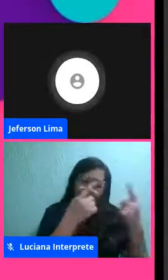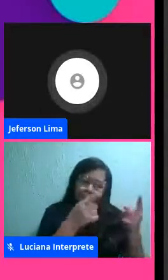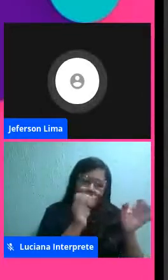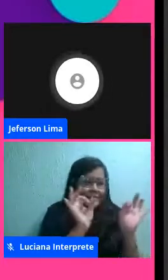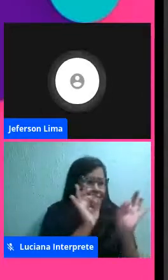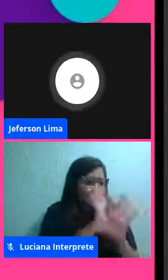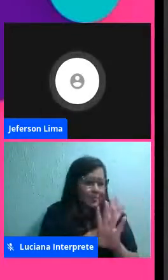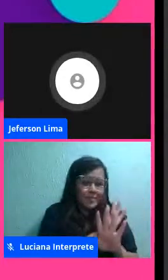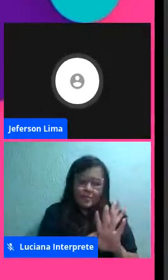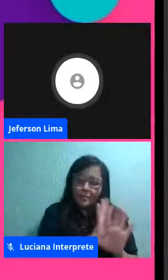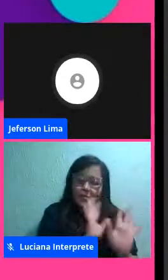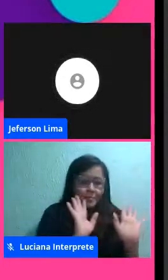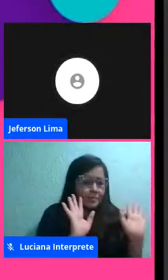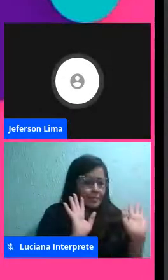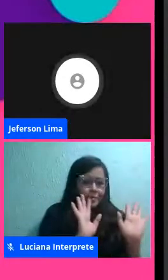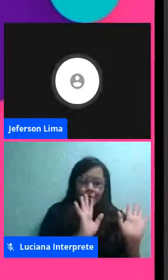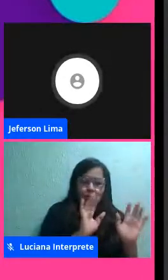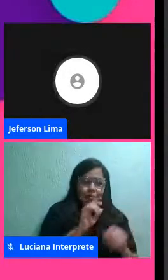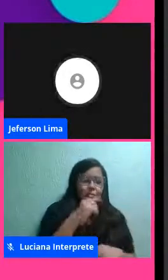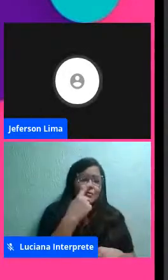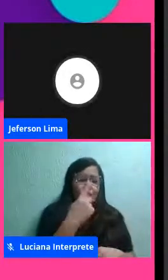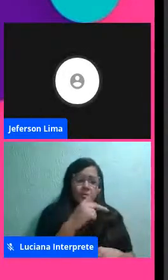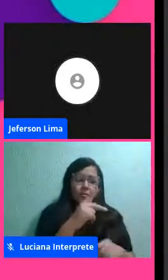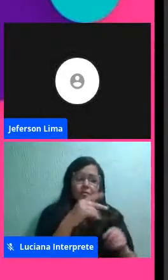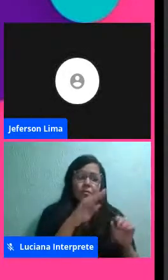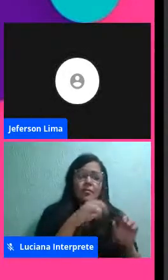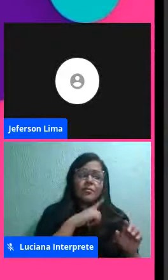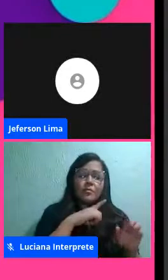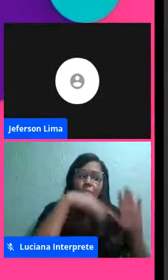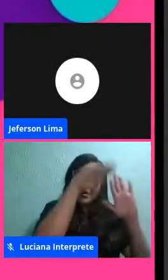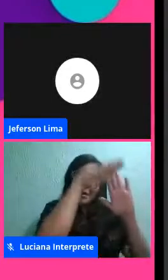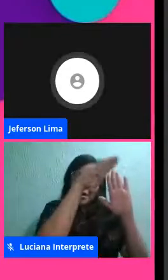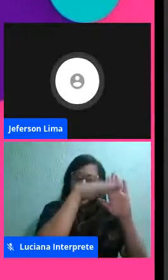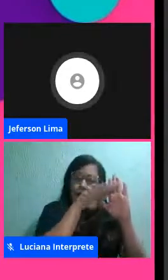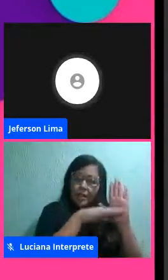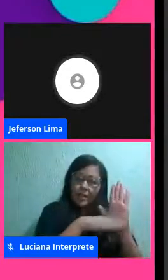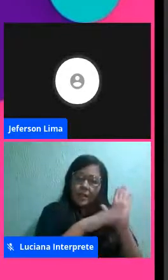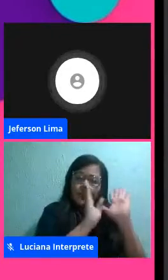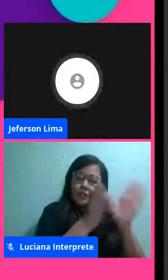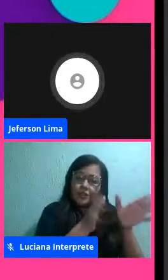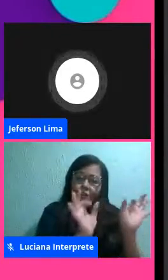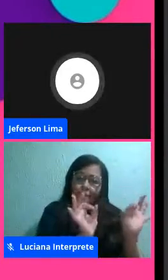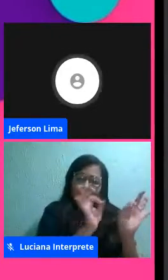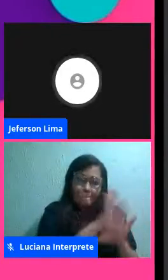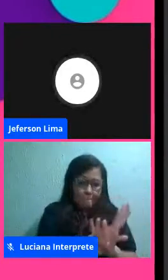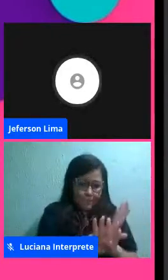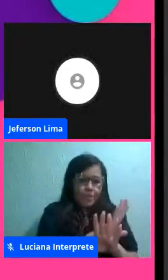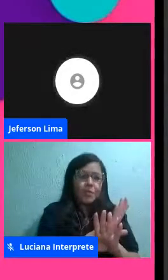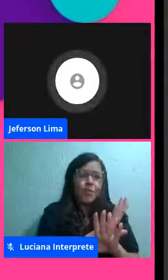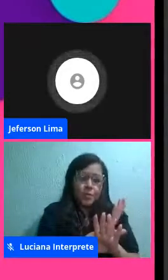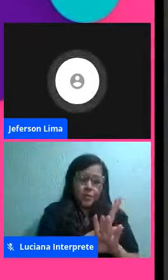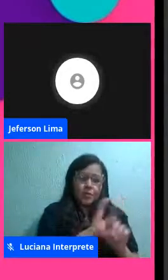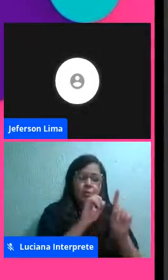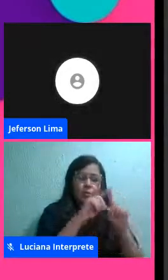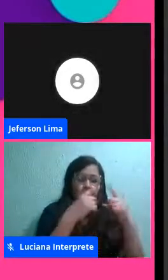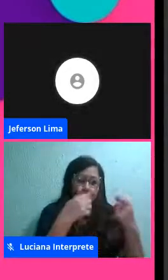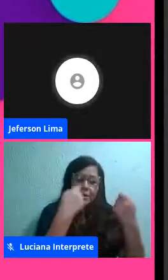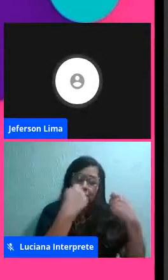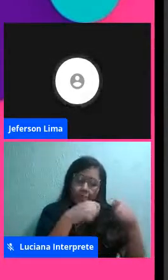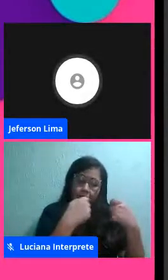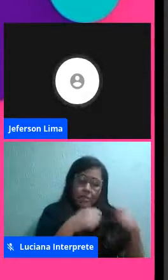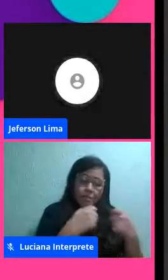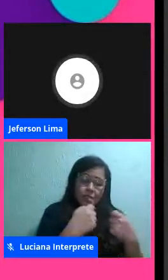Seu software estaria pronto a partir desse momento. Você vai ter que fazer, obviamente, todo o código